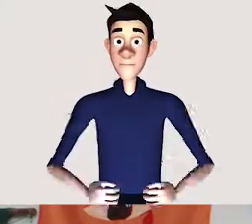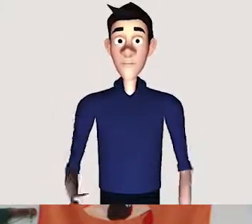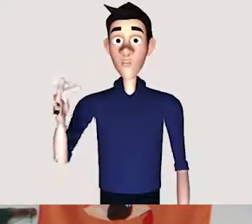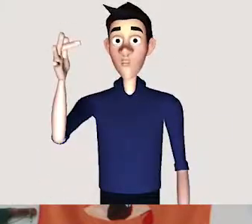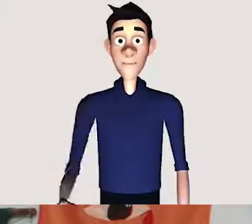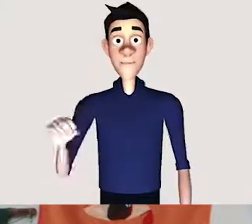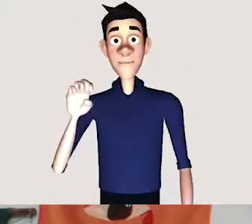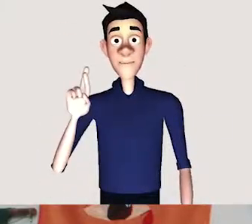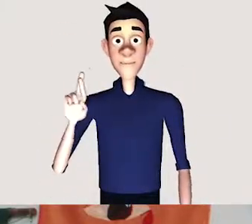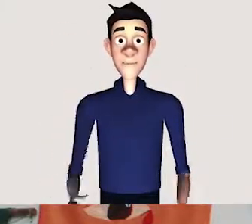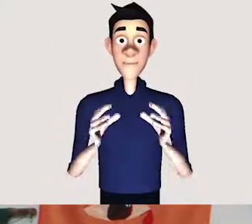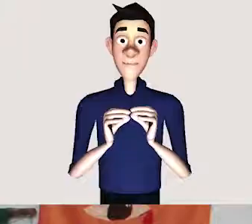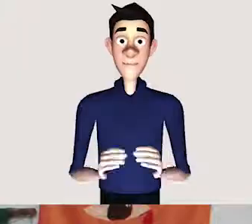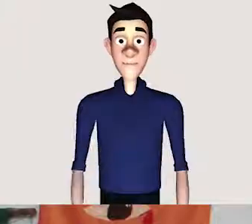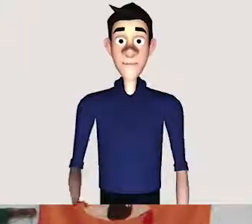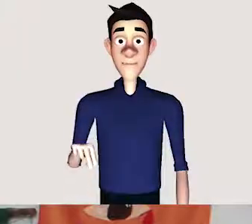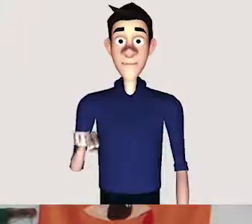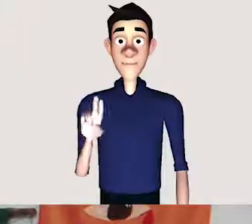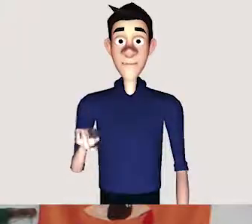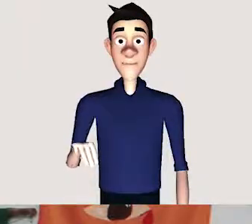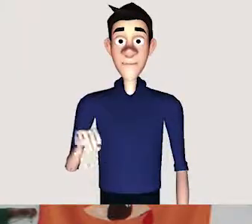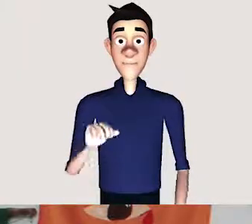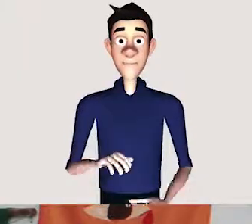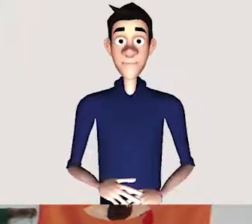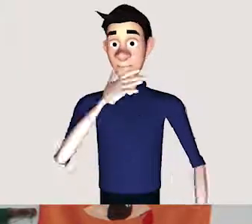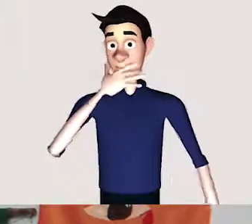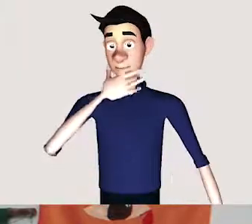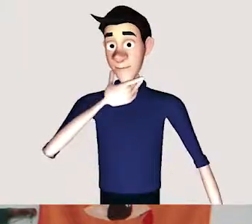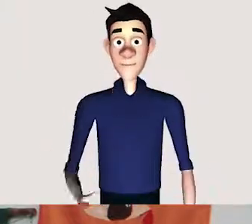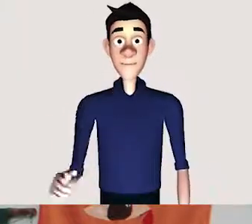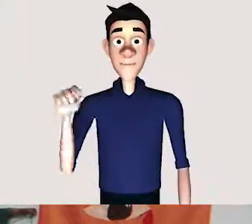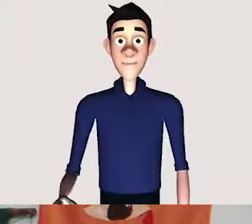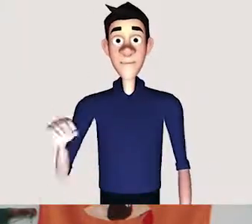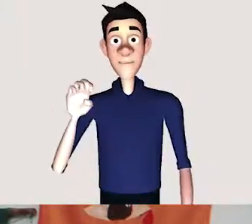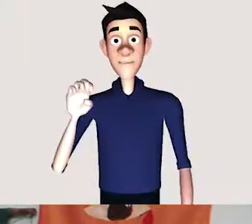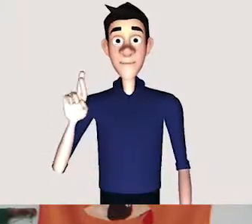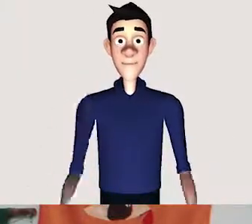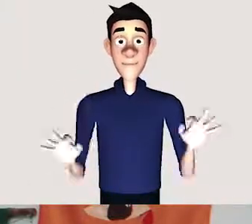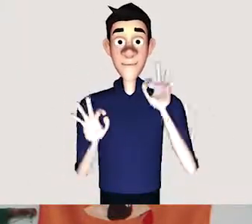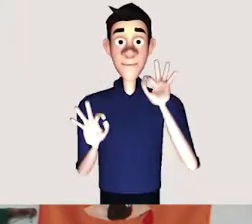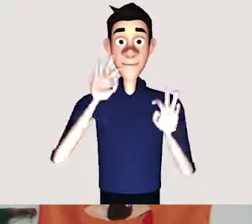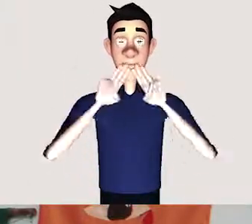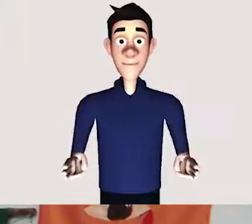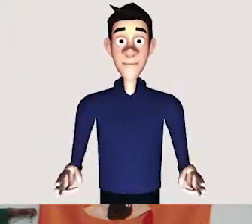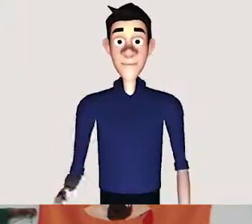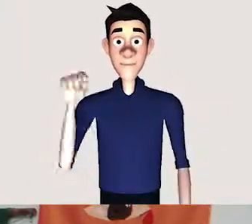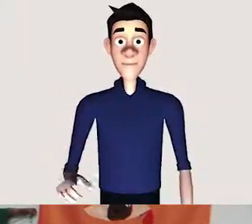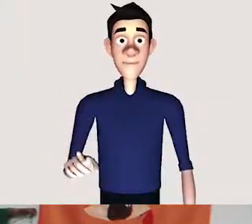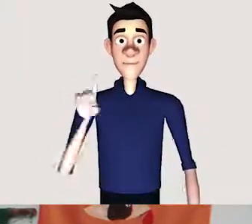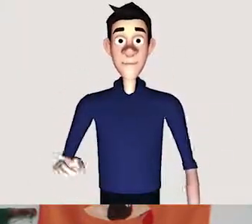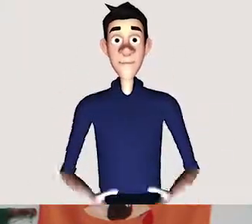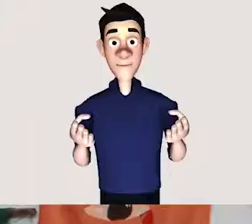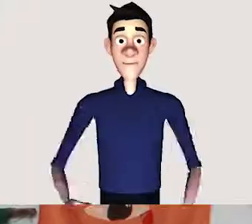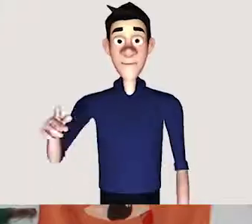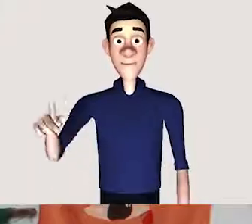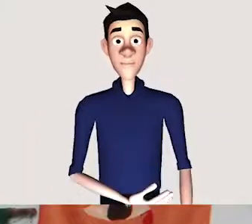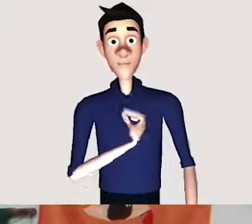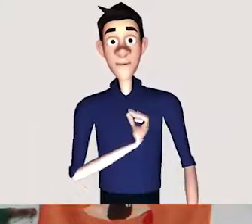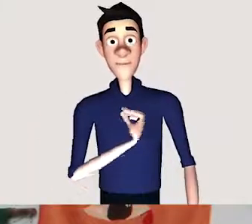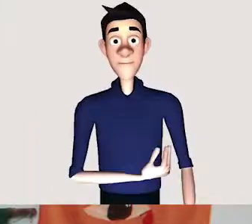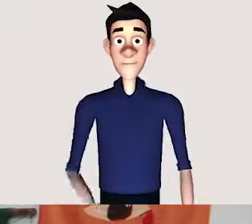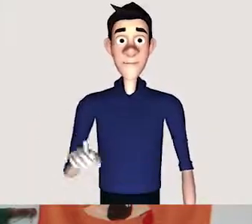cidadania, estamos aí trabalhando patrimônio, memória, museu, cultura, arte como direitos